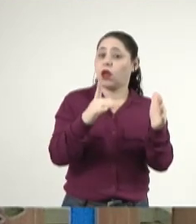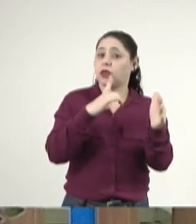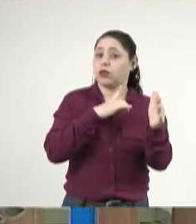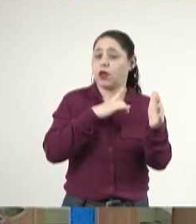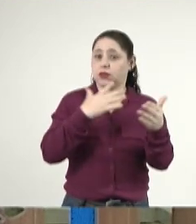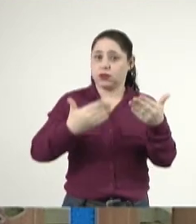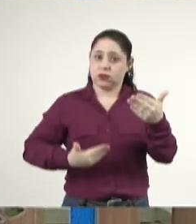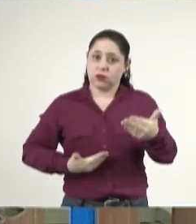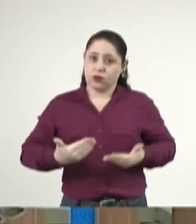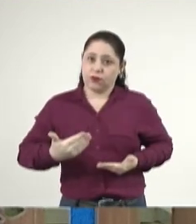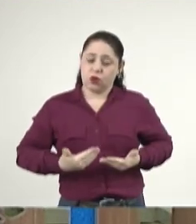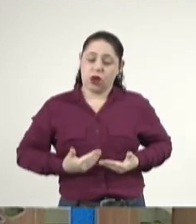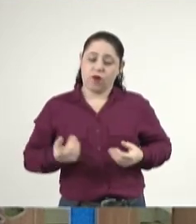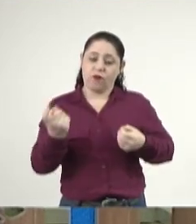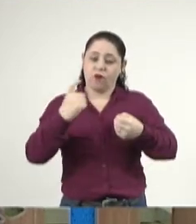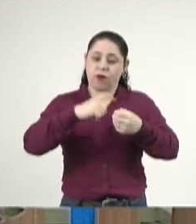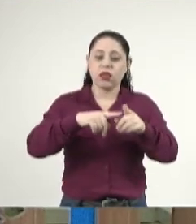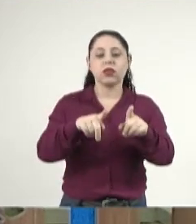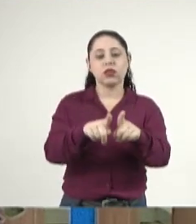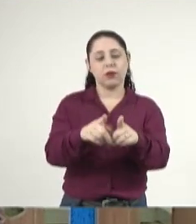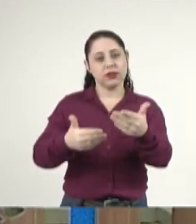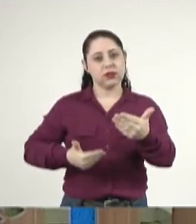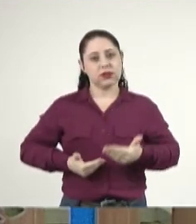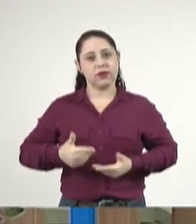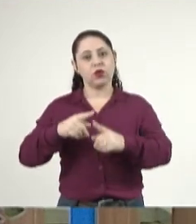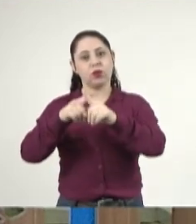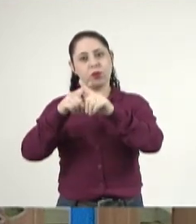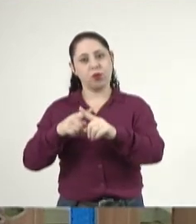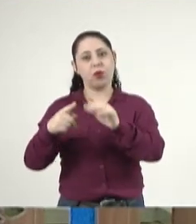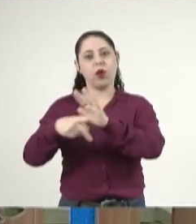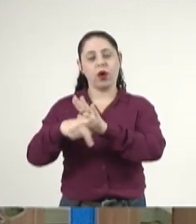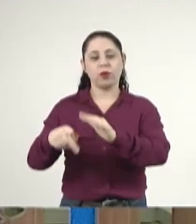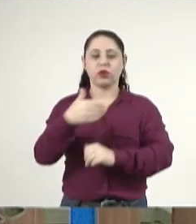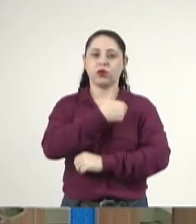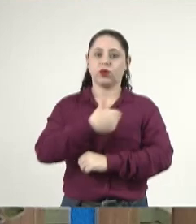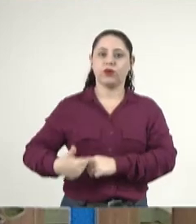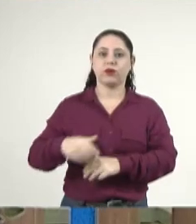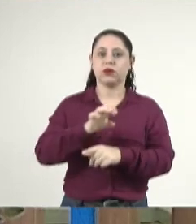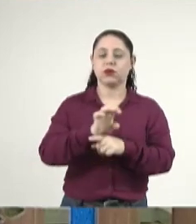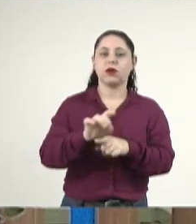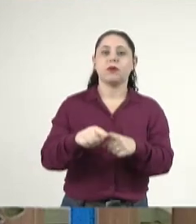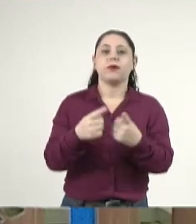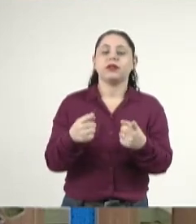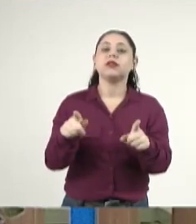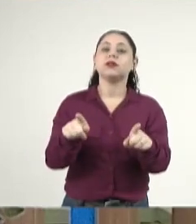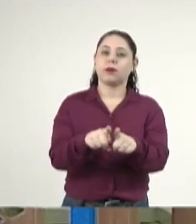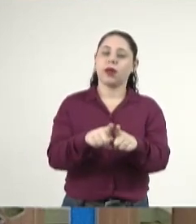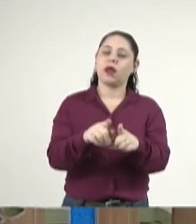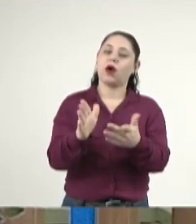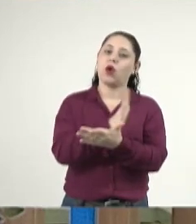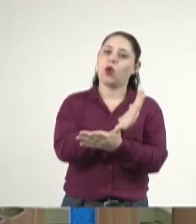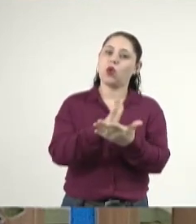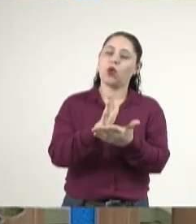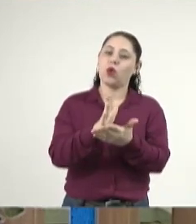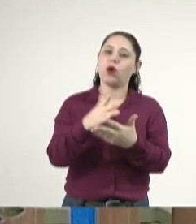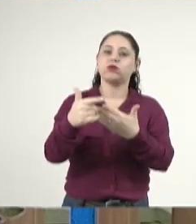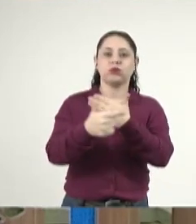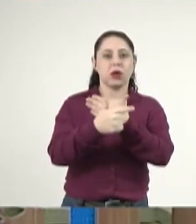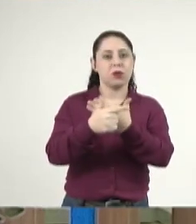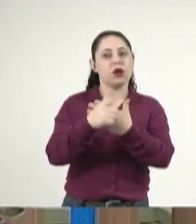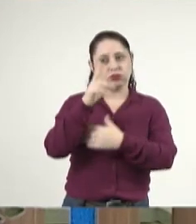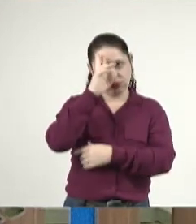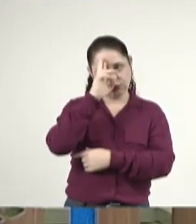por servidores comissionados como também por servidores do quadro efetivo do governo do Estado, mas que também exercem algum tipo de função de